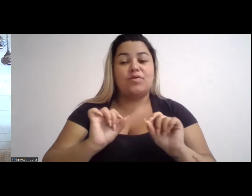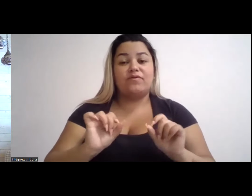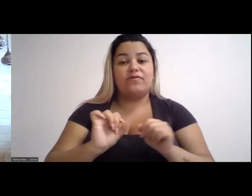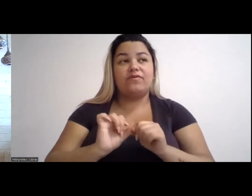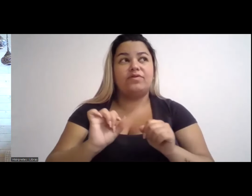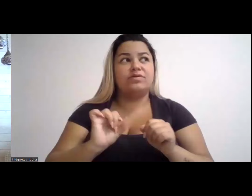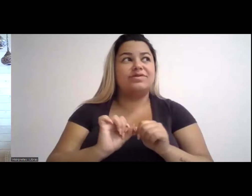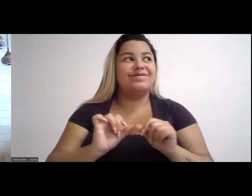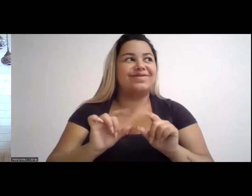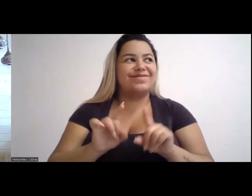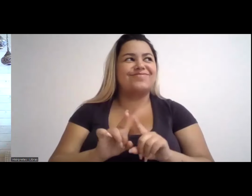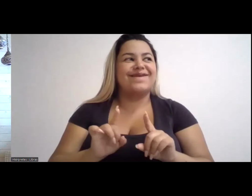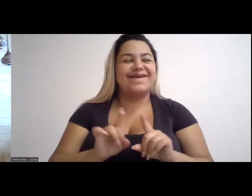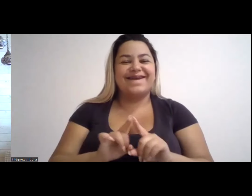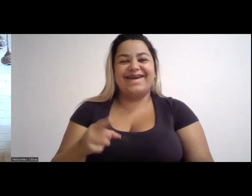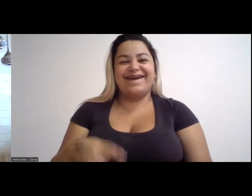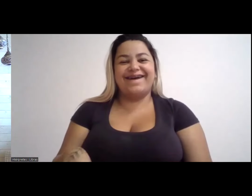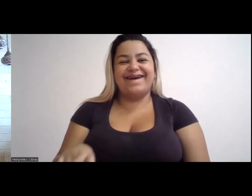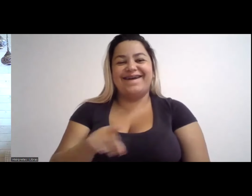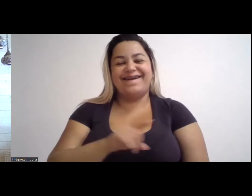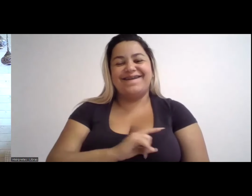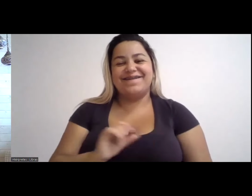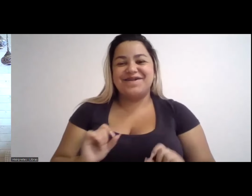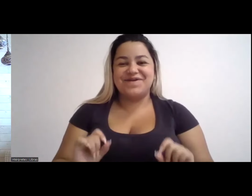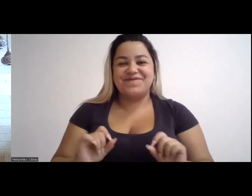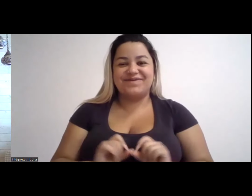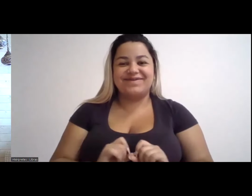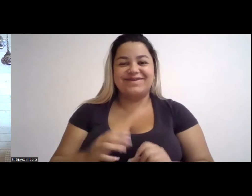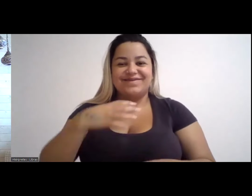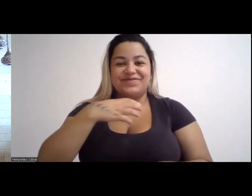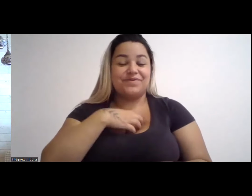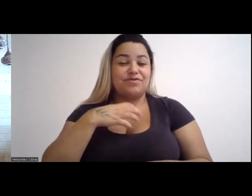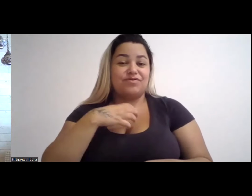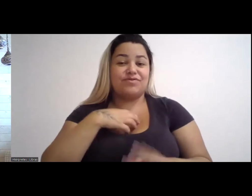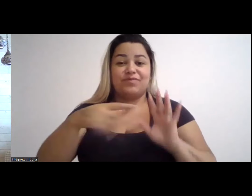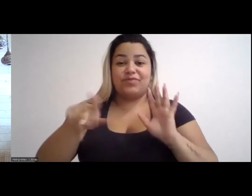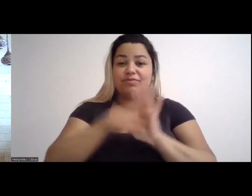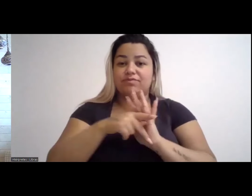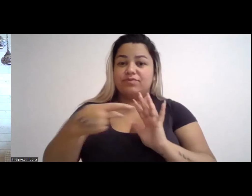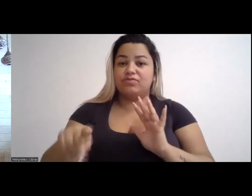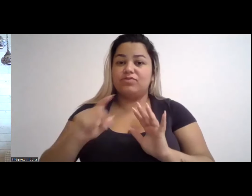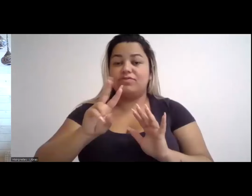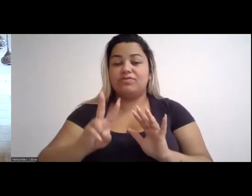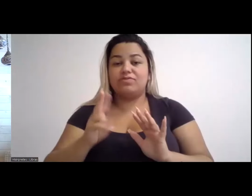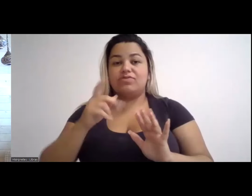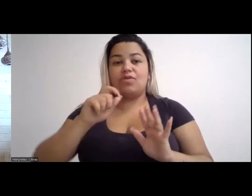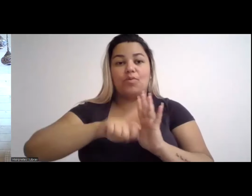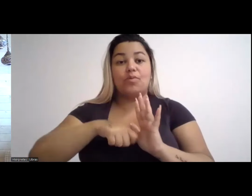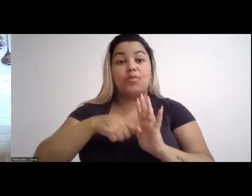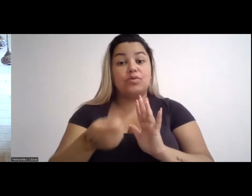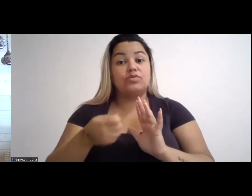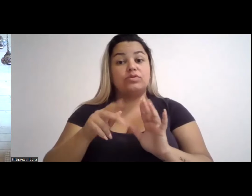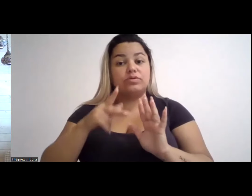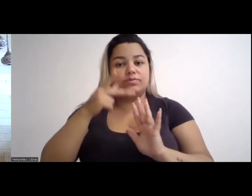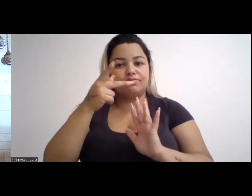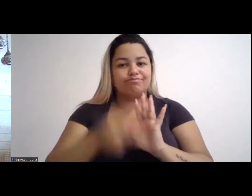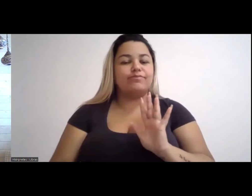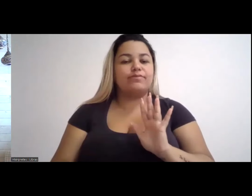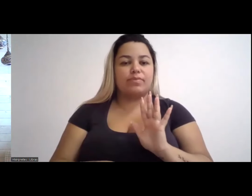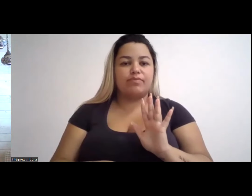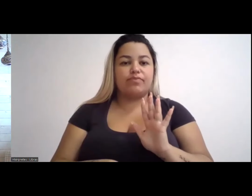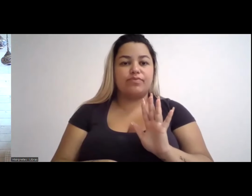massa, destituídos de sentimento de pertença, de valores simbólicos, de projetos pedagógicos,